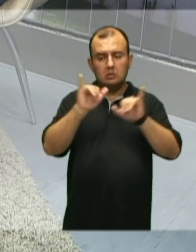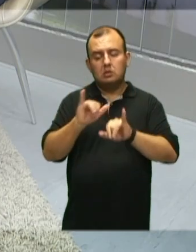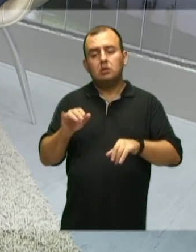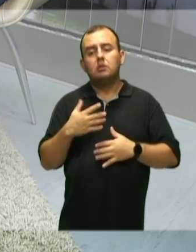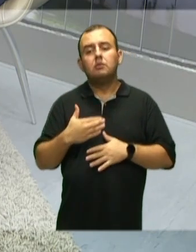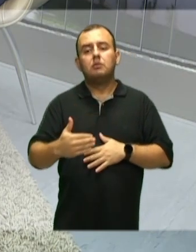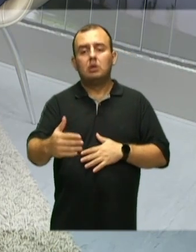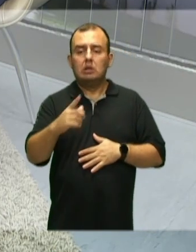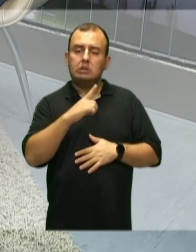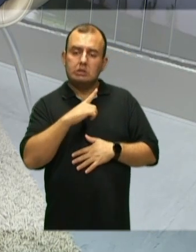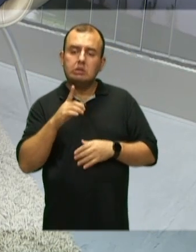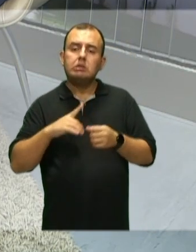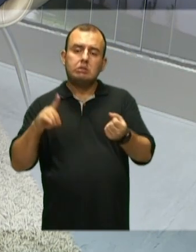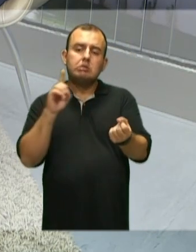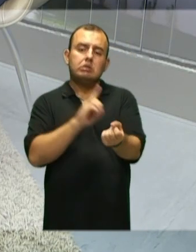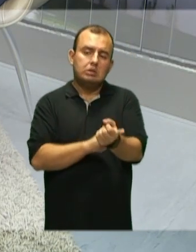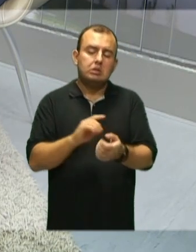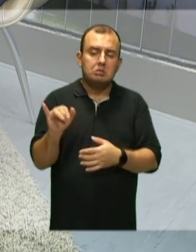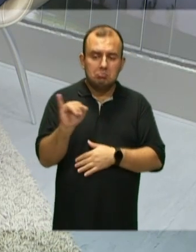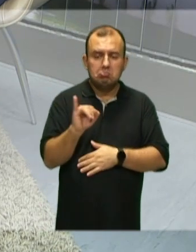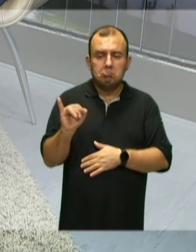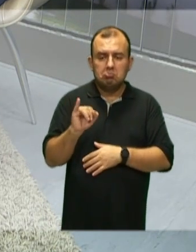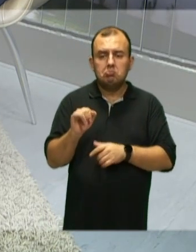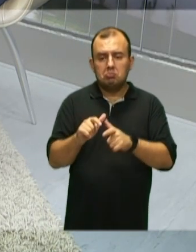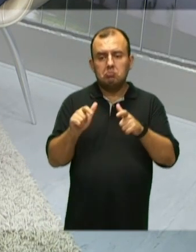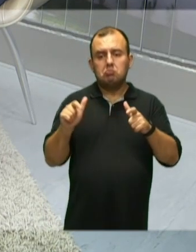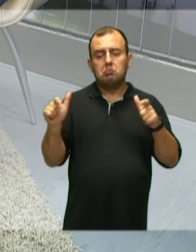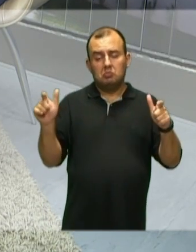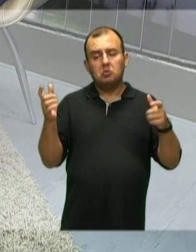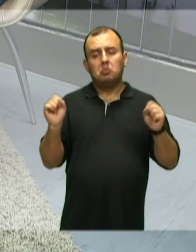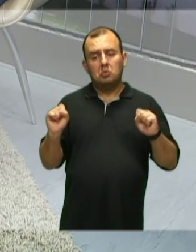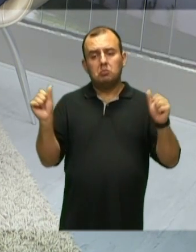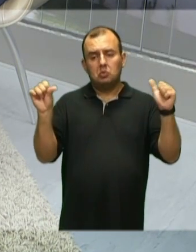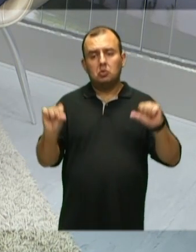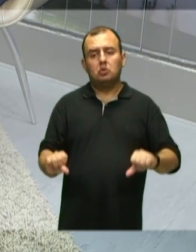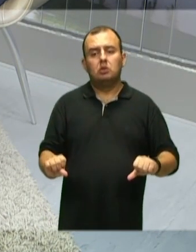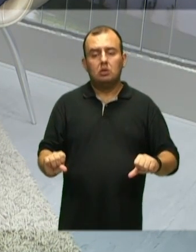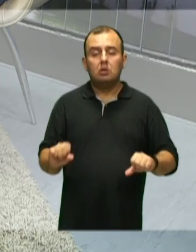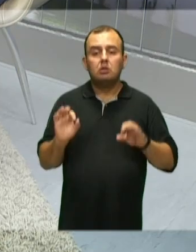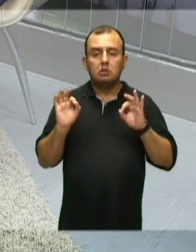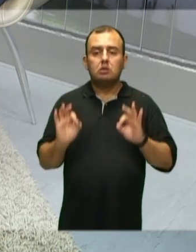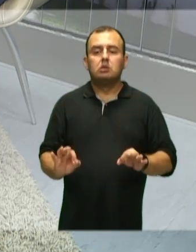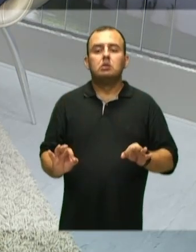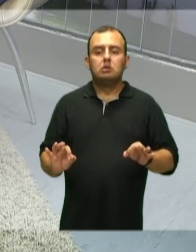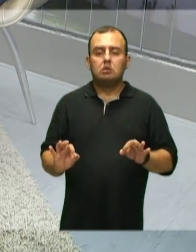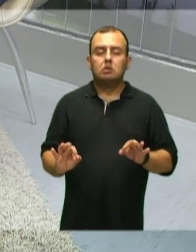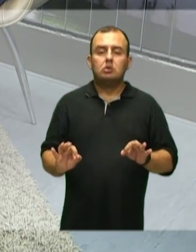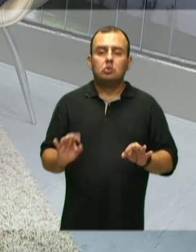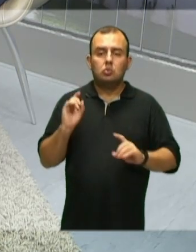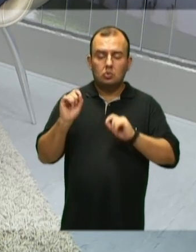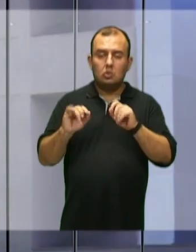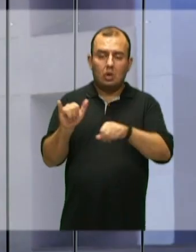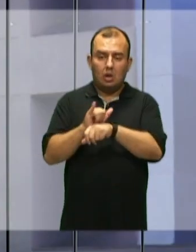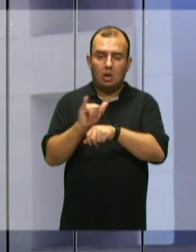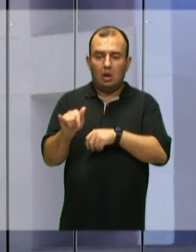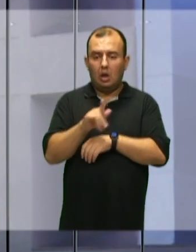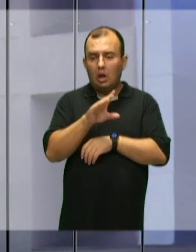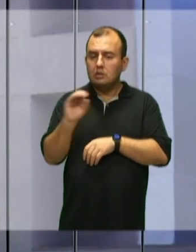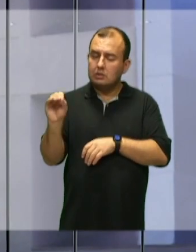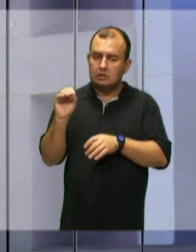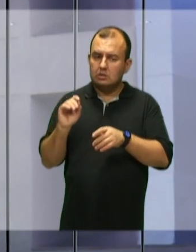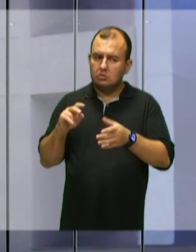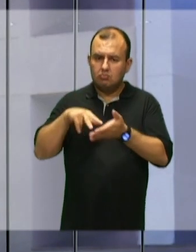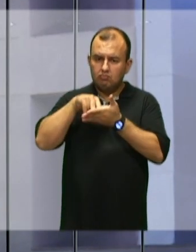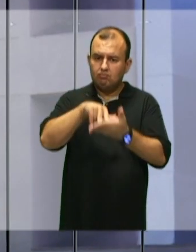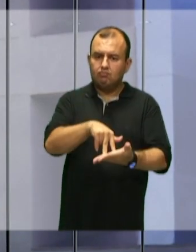haver a situação da dengue na cidade a situação pode piorar mas efetivamente ações de combate faltaram